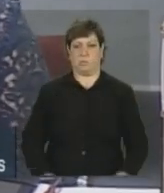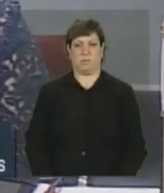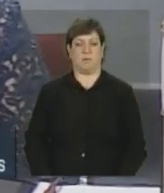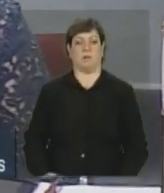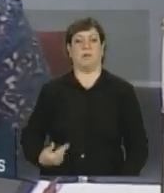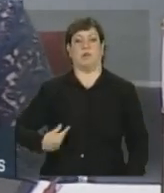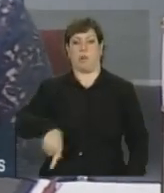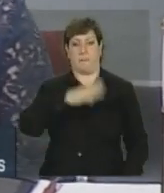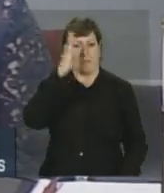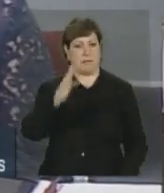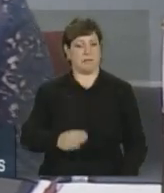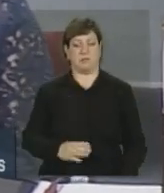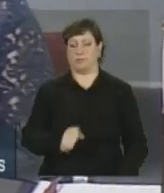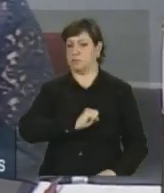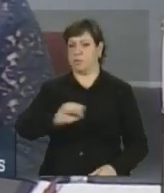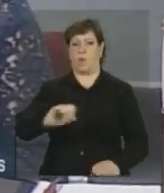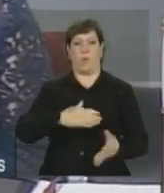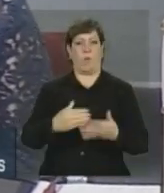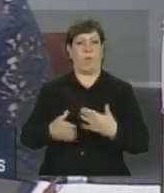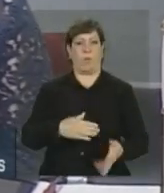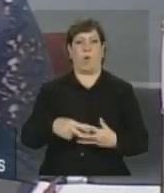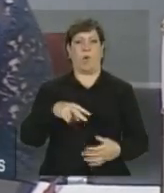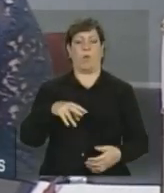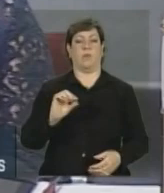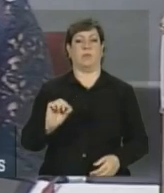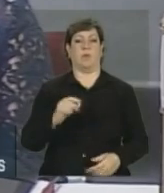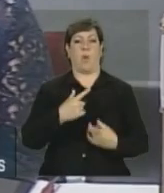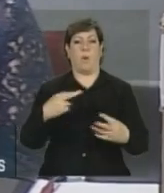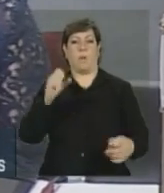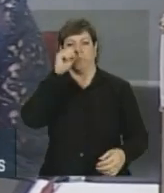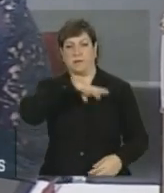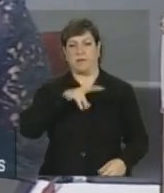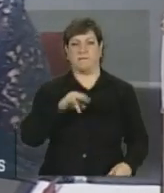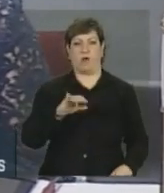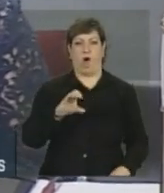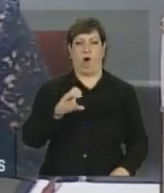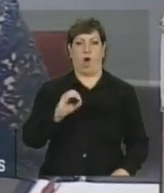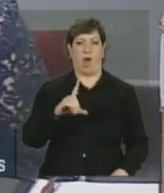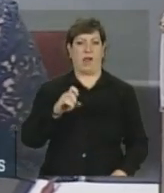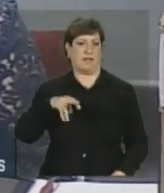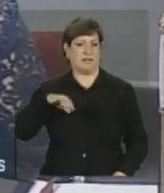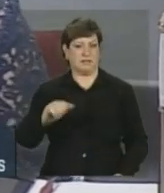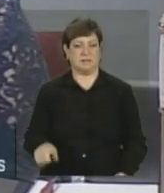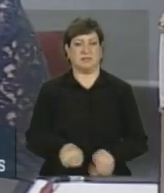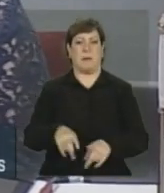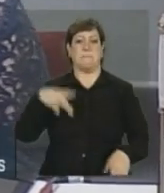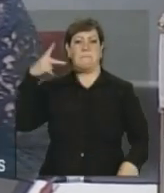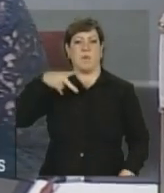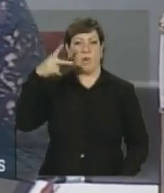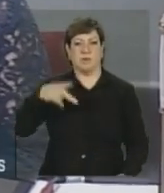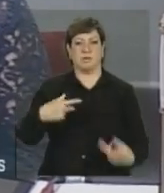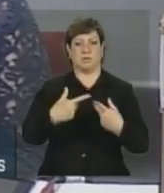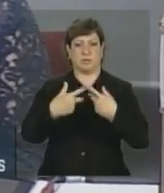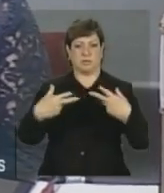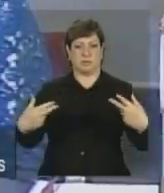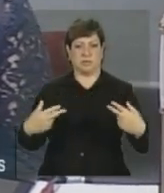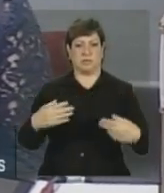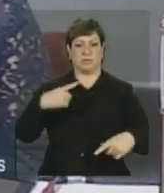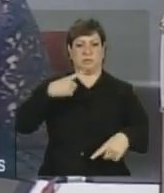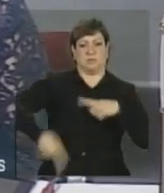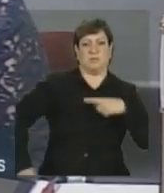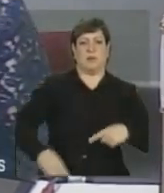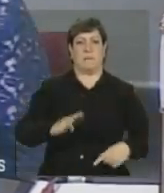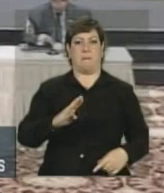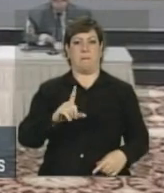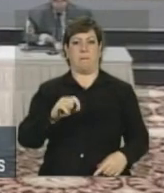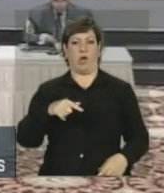contra toda escalada retórica de violência e toda a política de bloqueio que